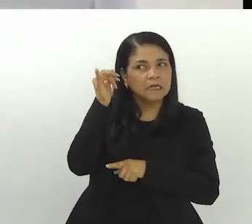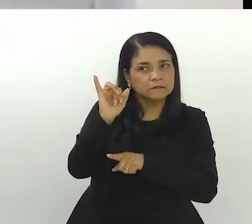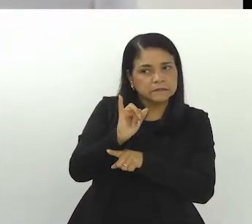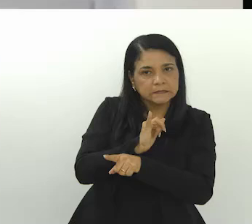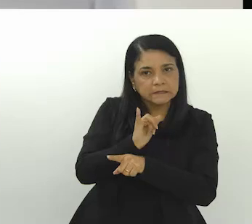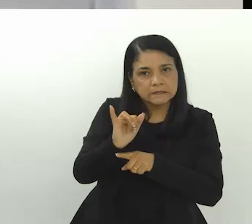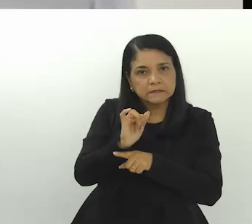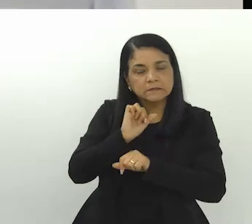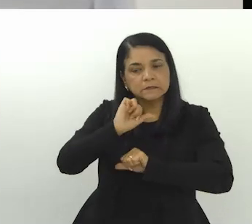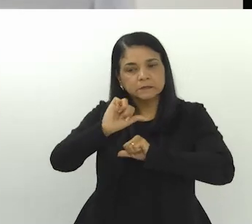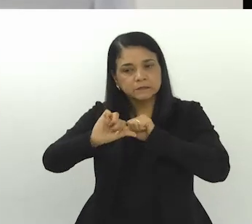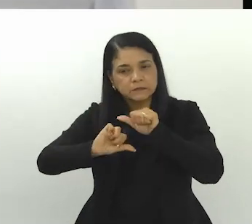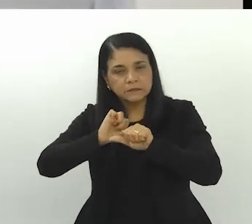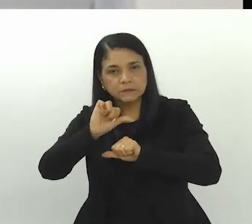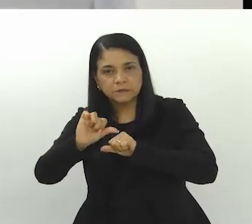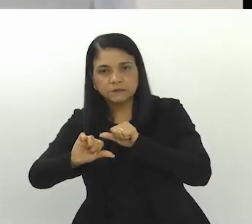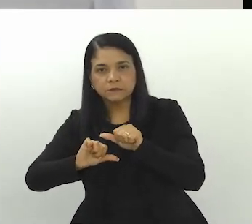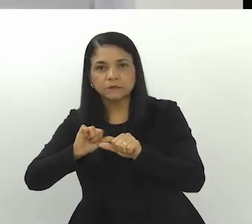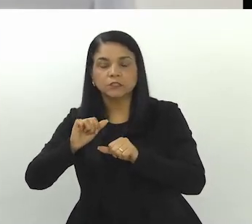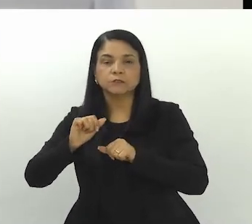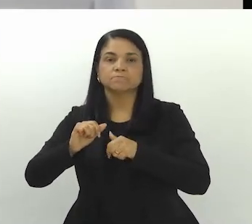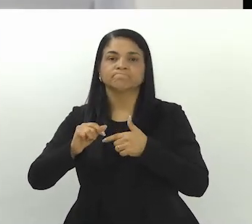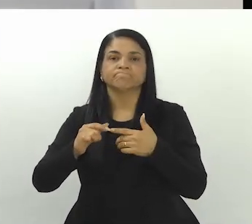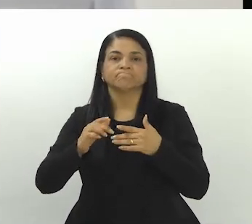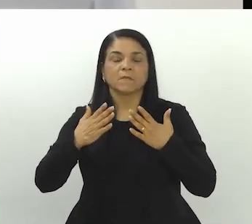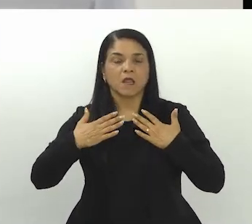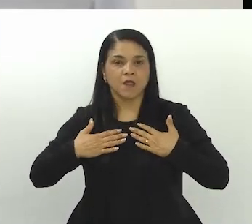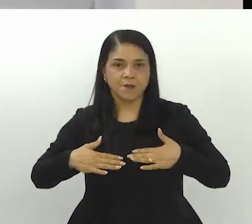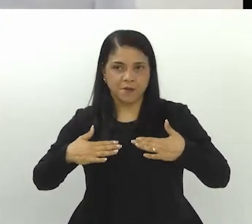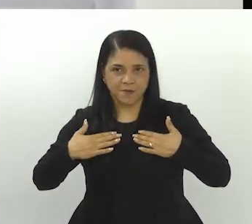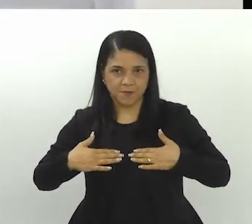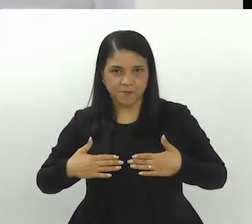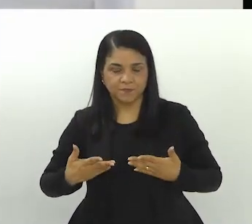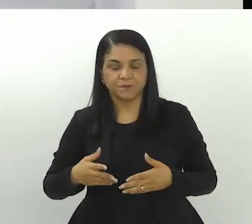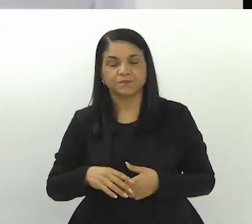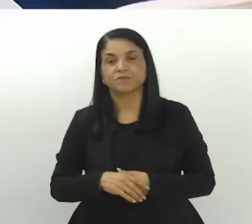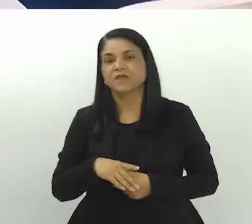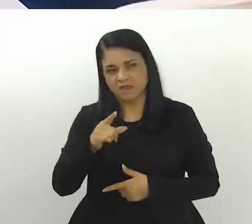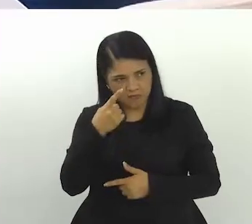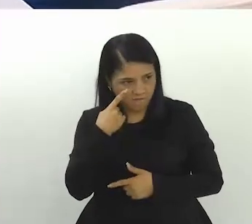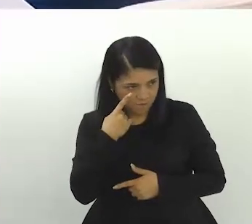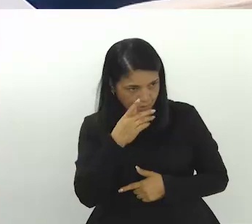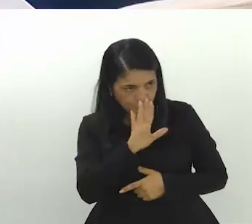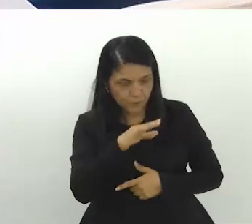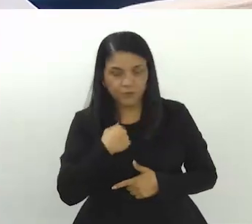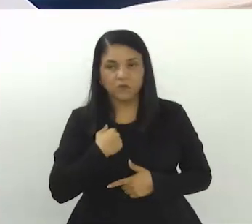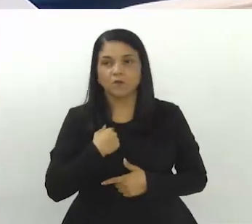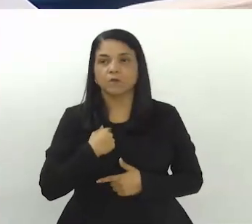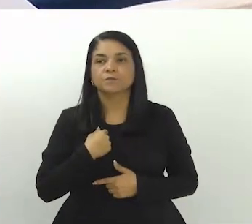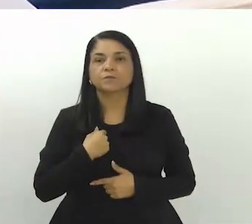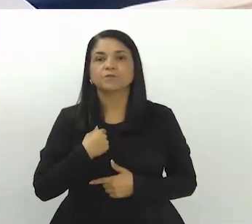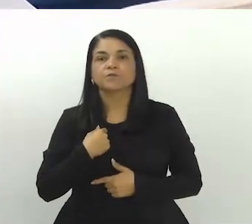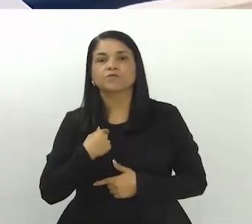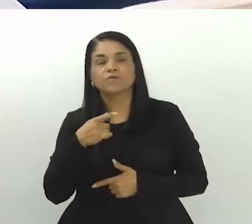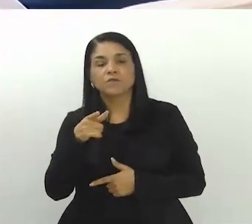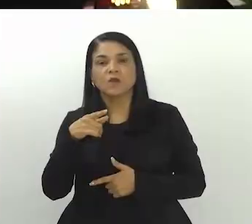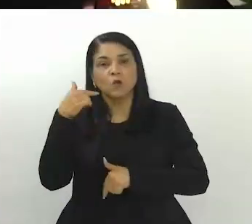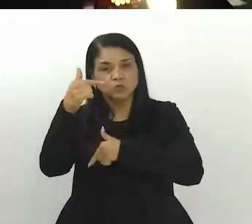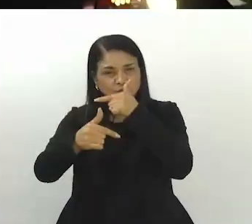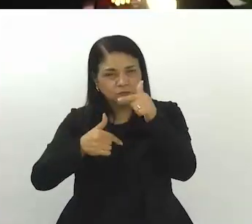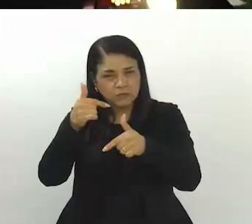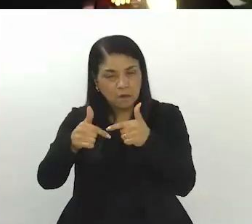gente pensar na sua transformação criativa e pacífica, O senhor quer ver uma certo? coisa? O senhor quer ver uma coisa? Olha